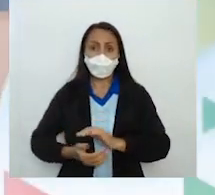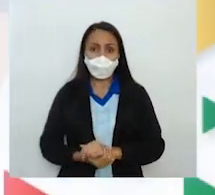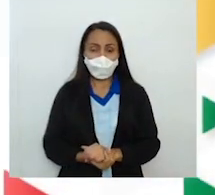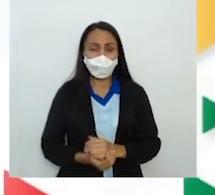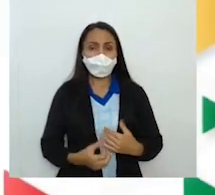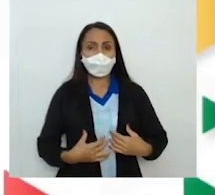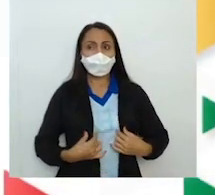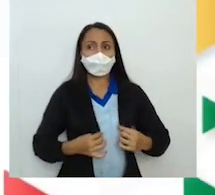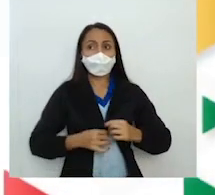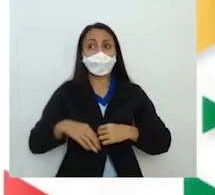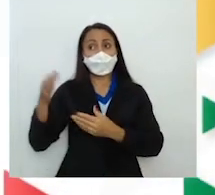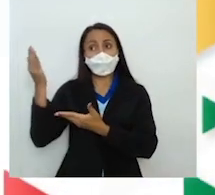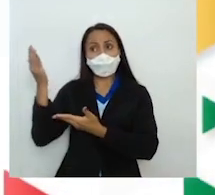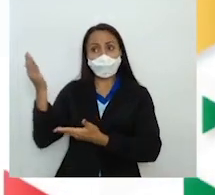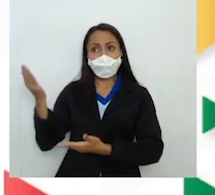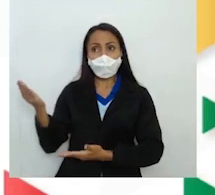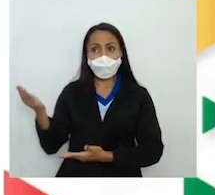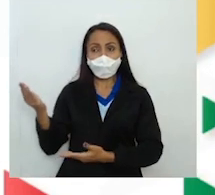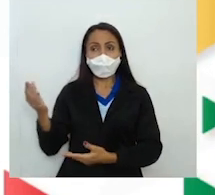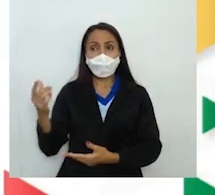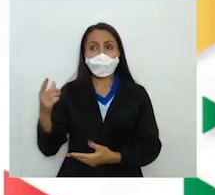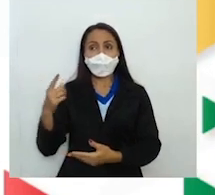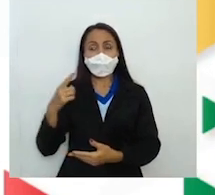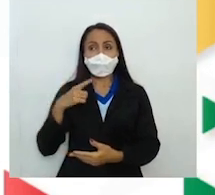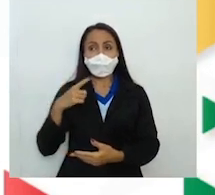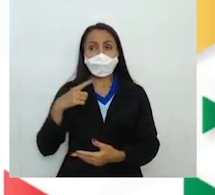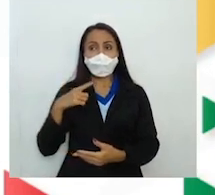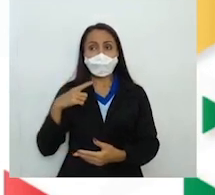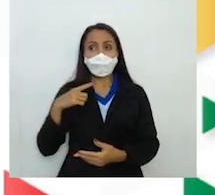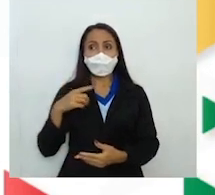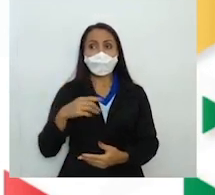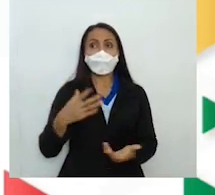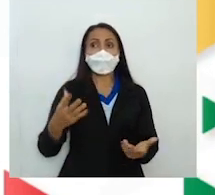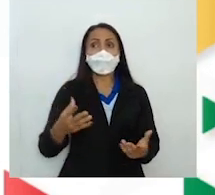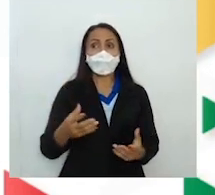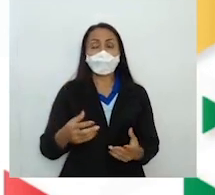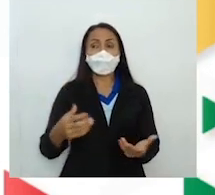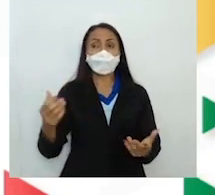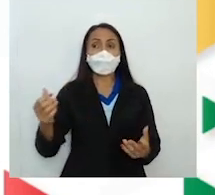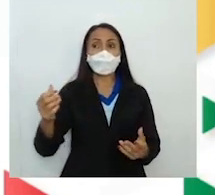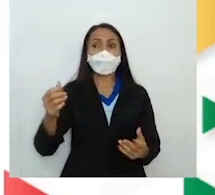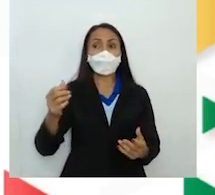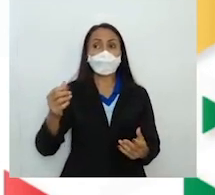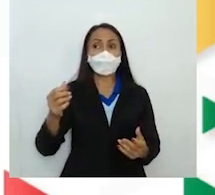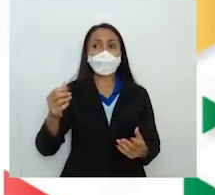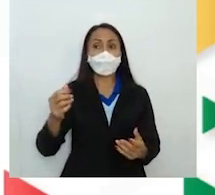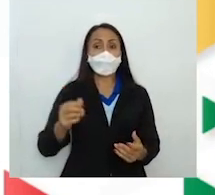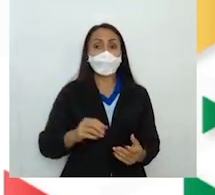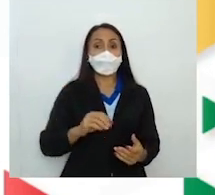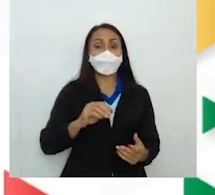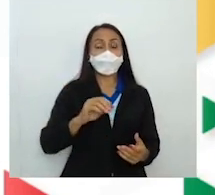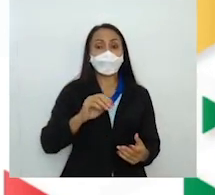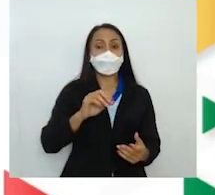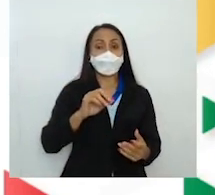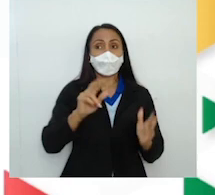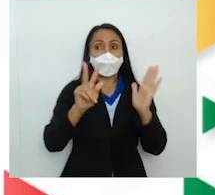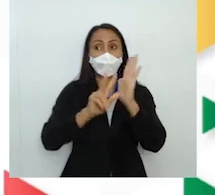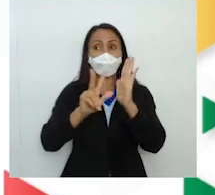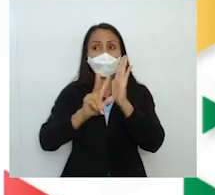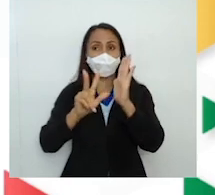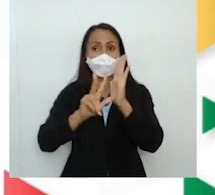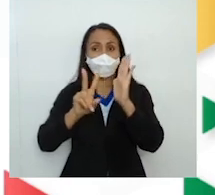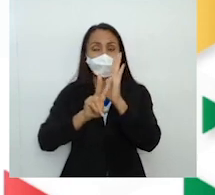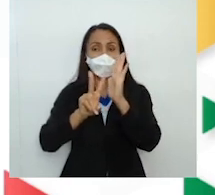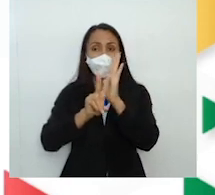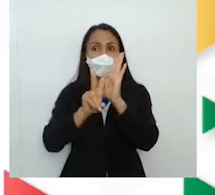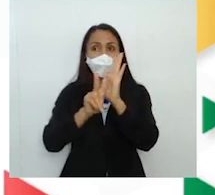temos aí a fotografia, né, do mercado. O mercado da Boa Vista, né, que também era conhecido, era um ponto praticamente todos